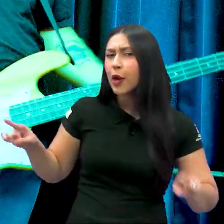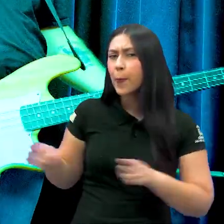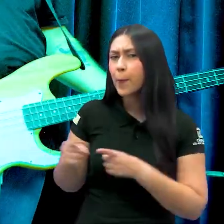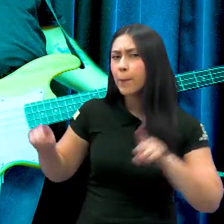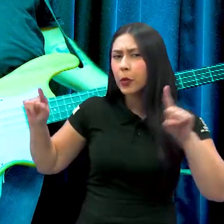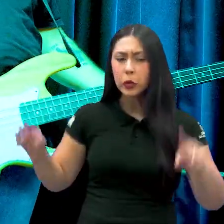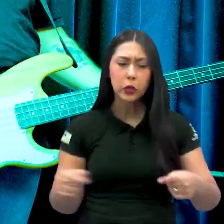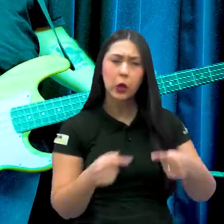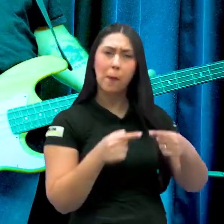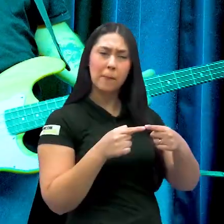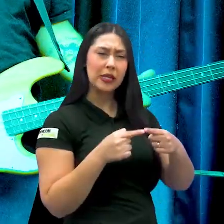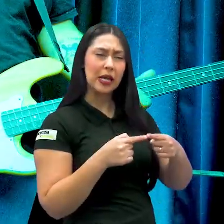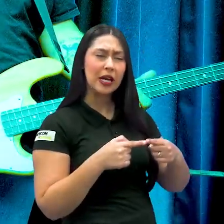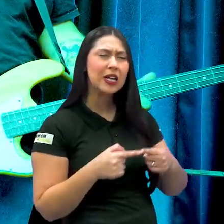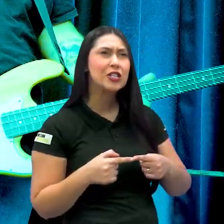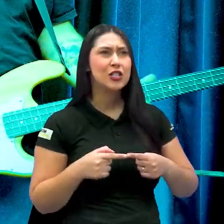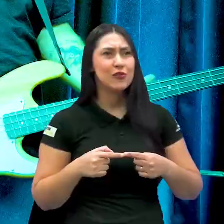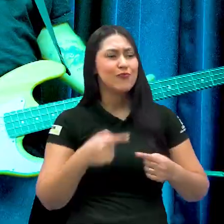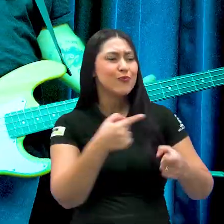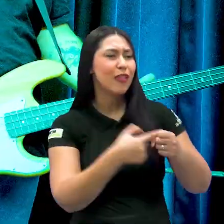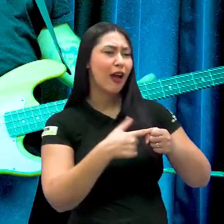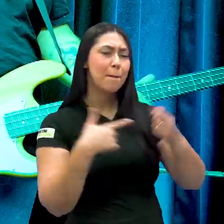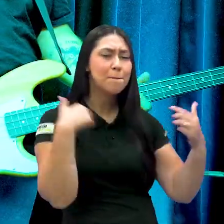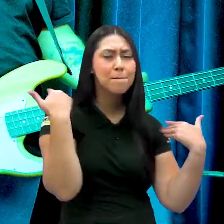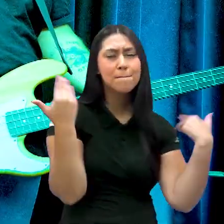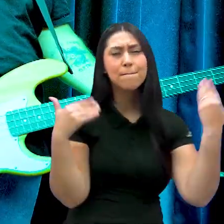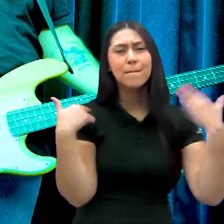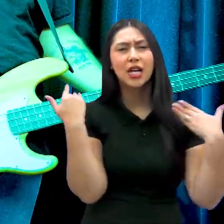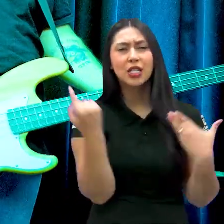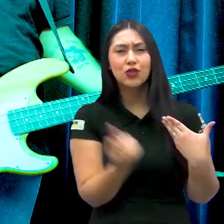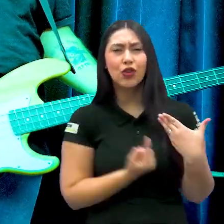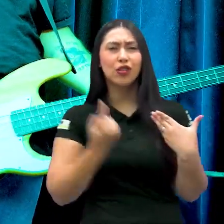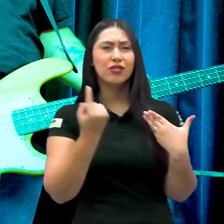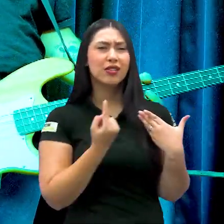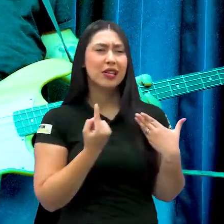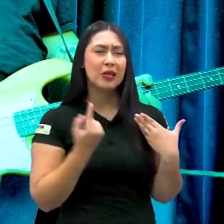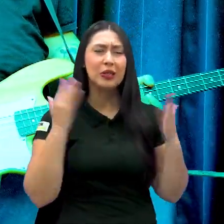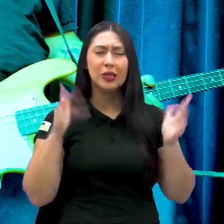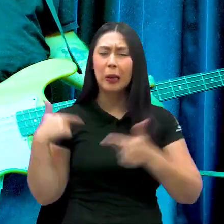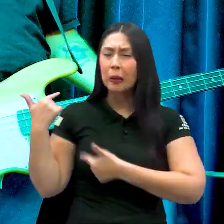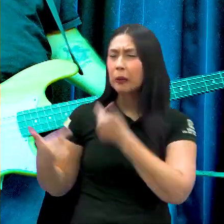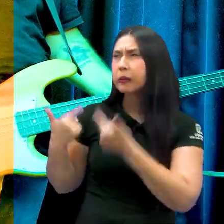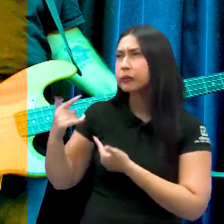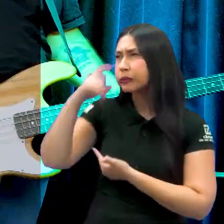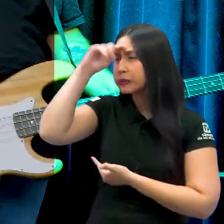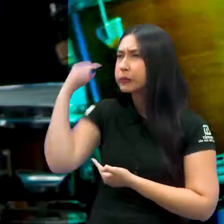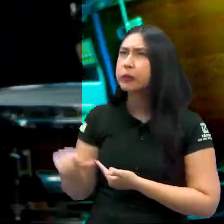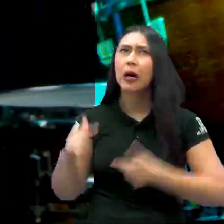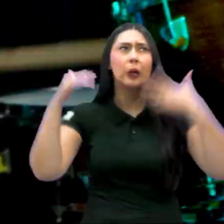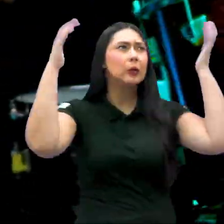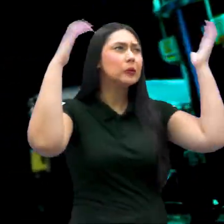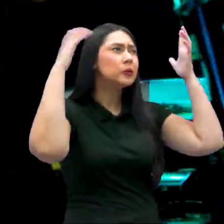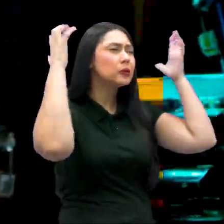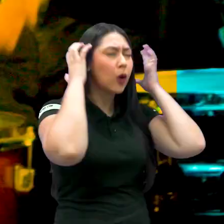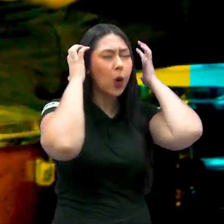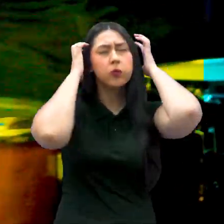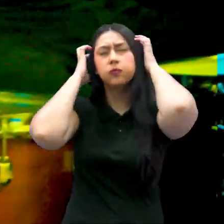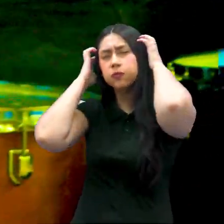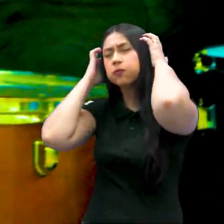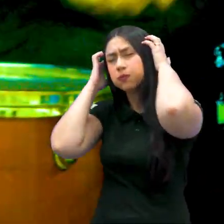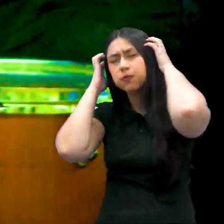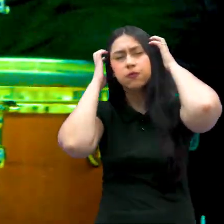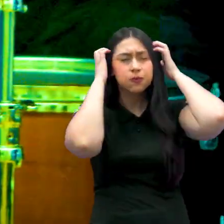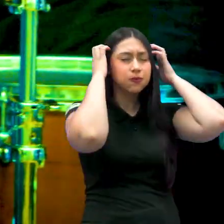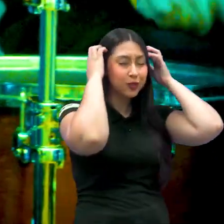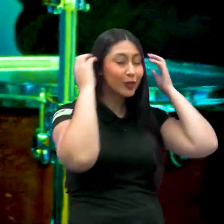Sabe aquele som que combina com caminhar sozinho pela cidade depois de um dia cheio, enquanto a chuva cai fina e o mundo lá fora some com fone